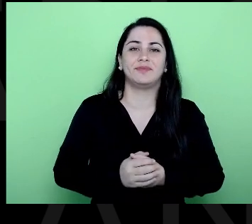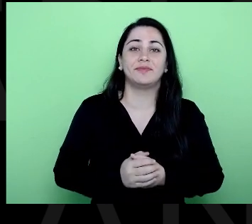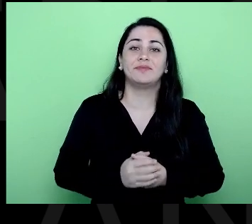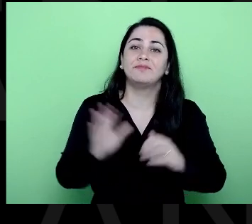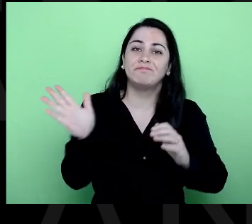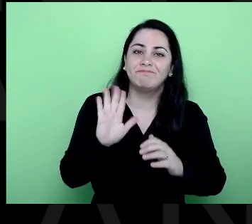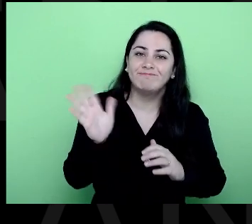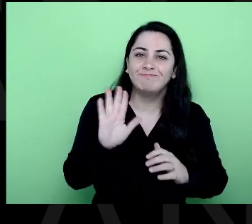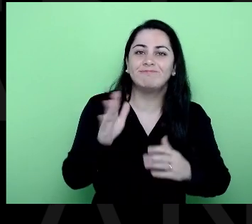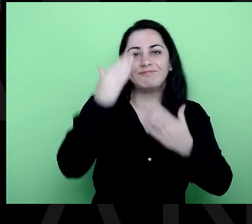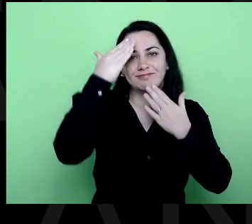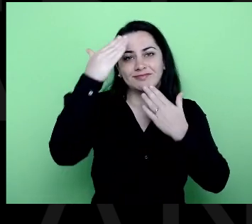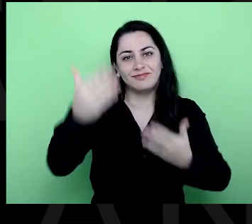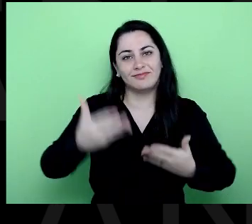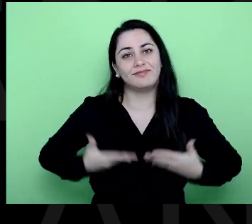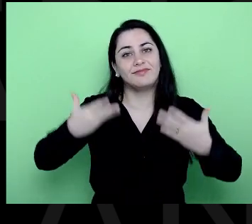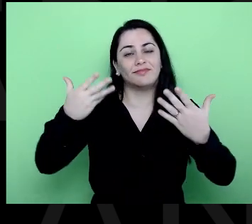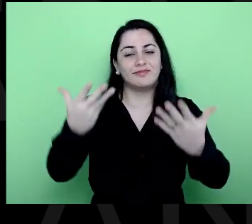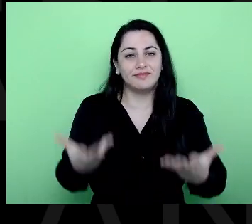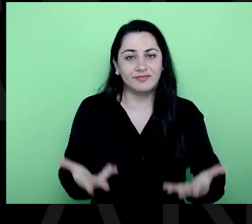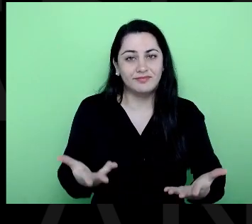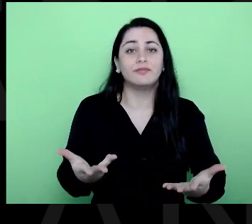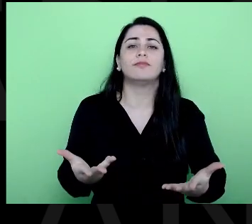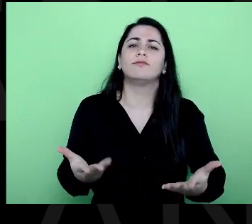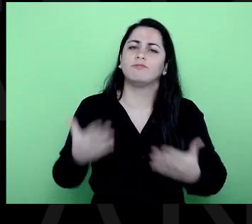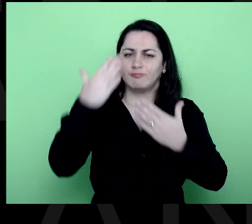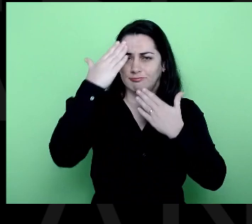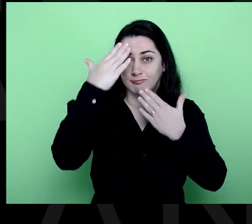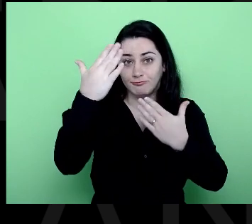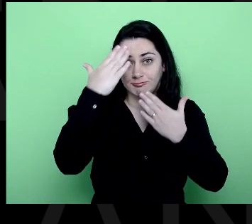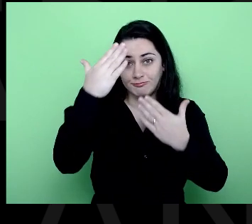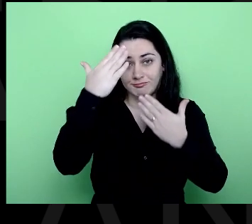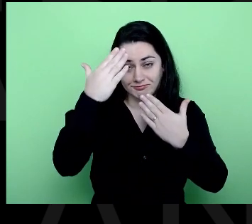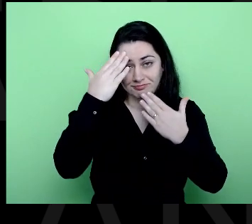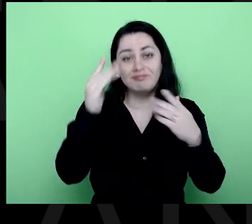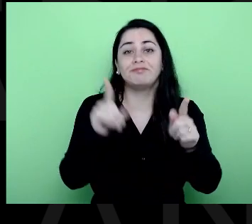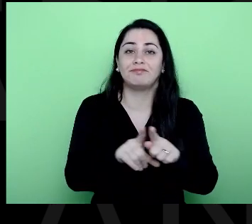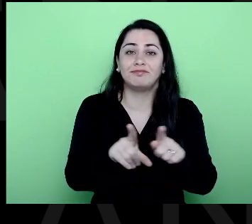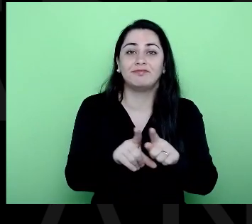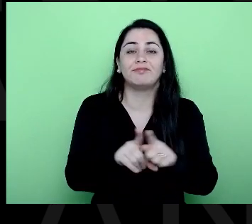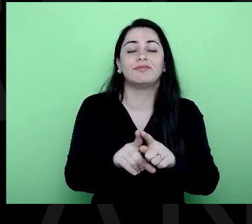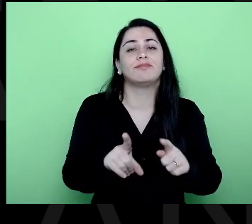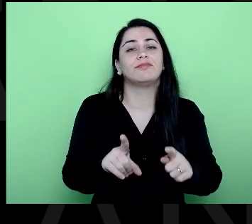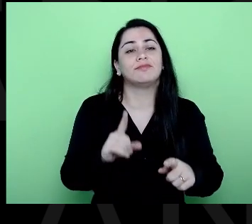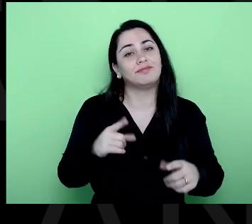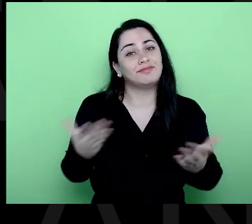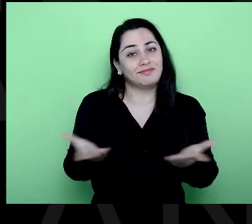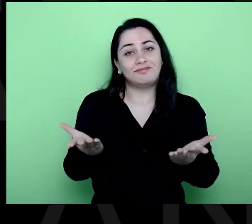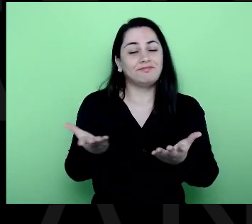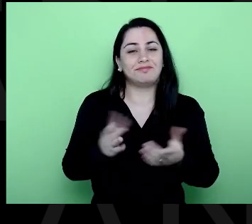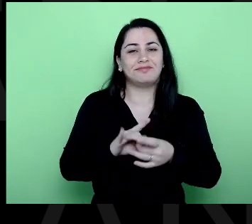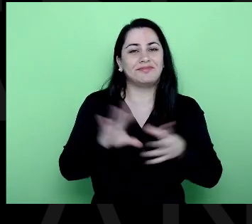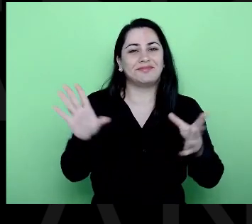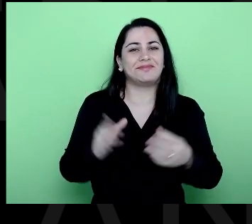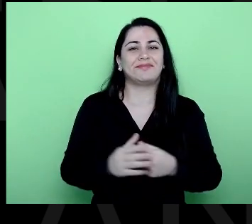Oi, obrigado pelo convite. Queria agradecer também. E estamos aí, Luiz.